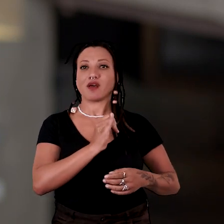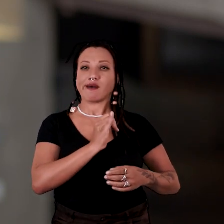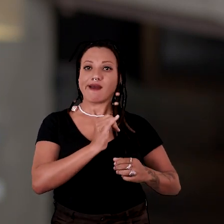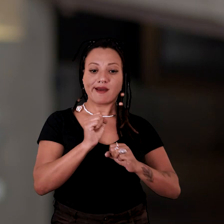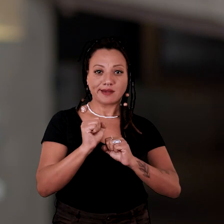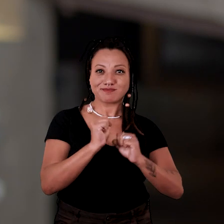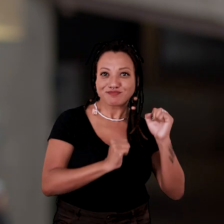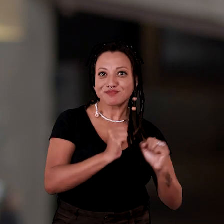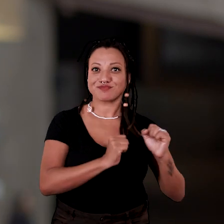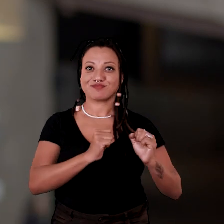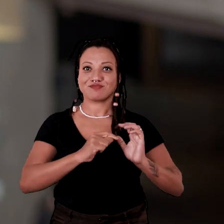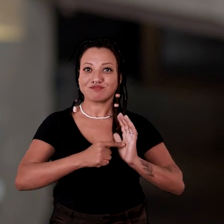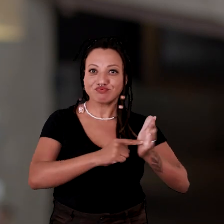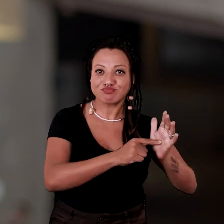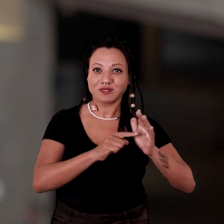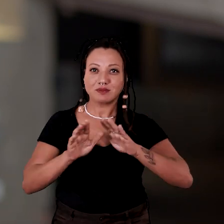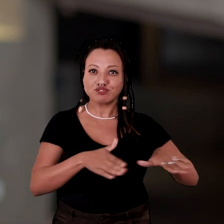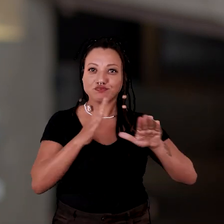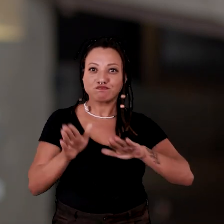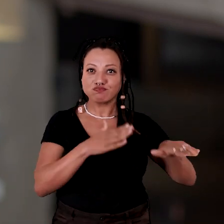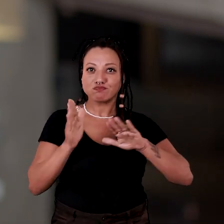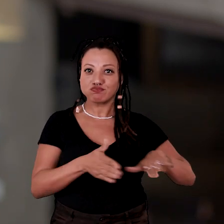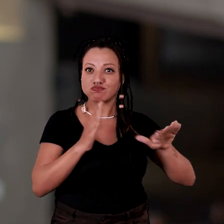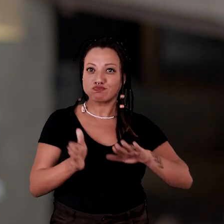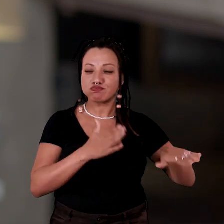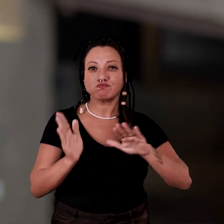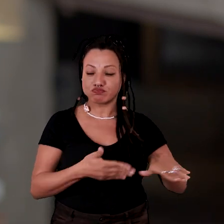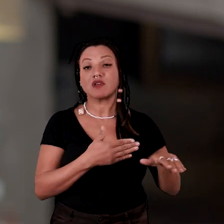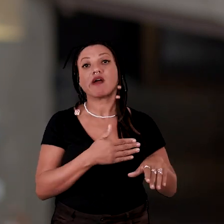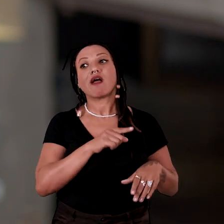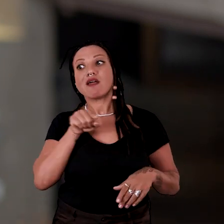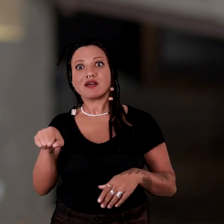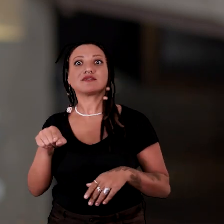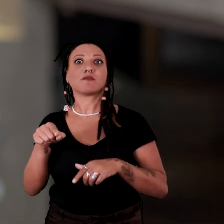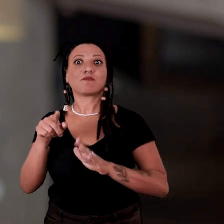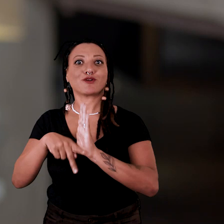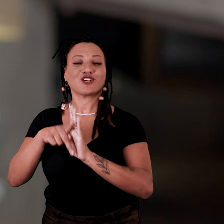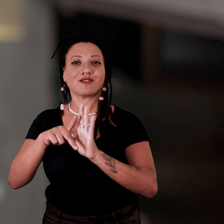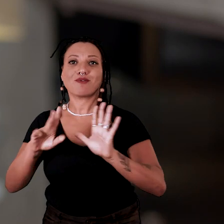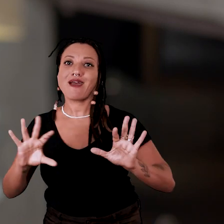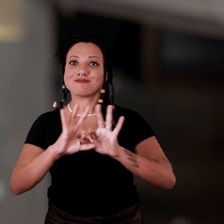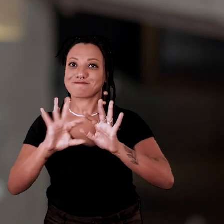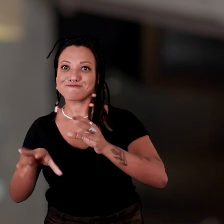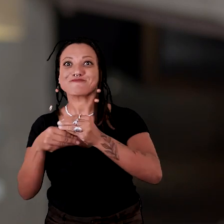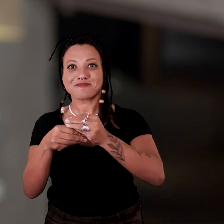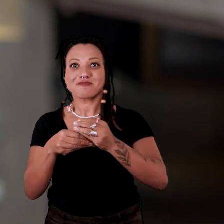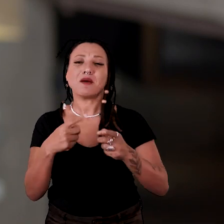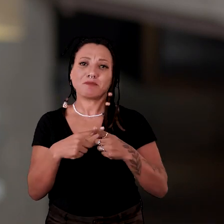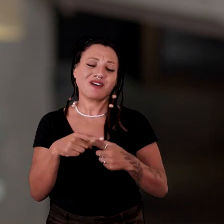essa lógica da grande escala para material reciclável, ou seja, para uma ideia de atender a logística reversa, que é